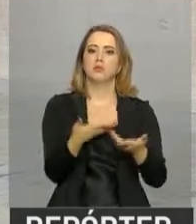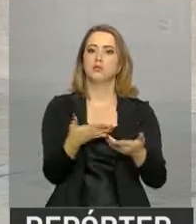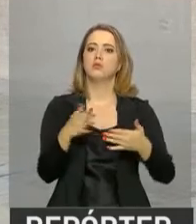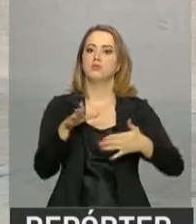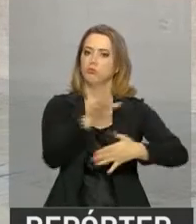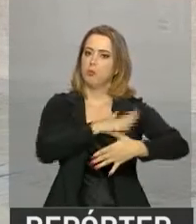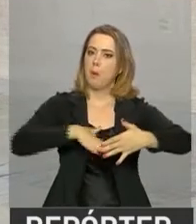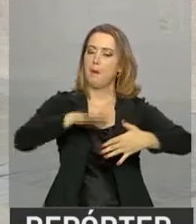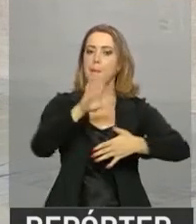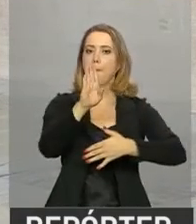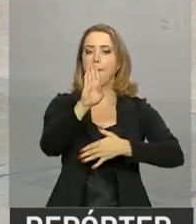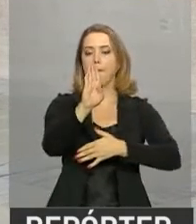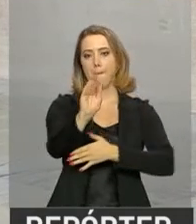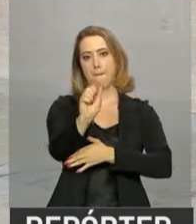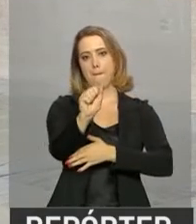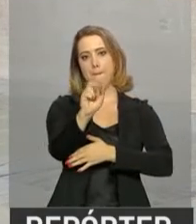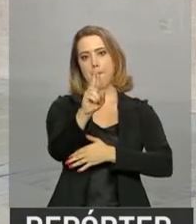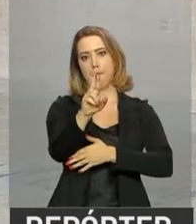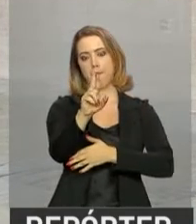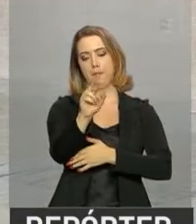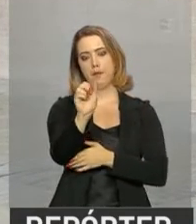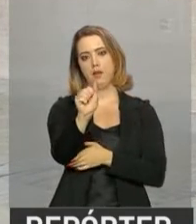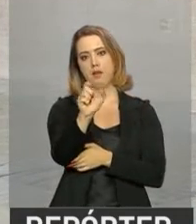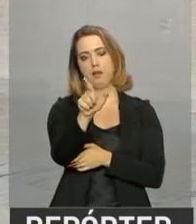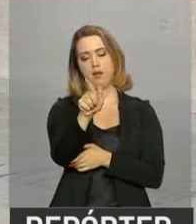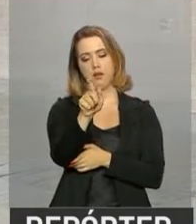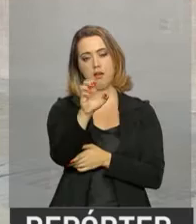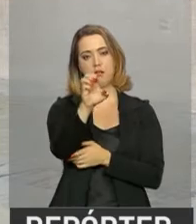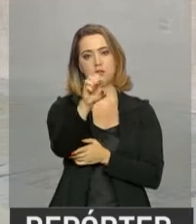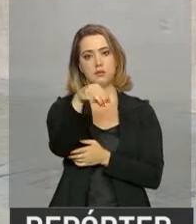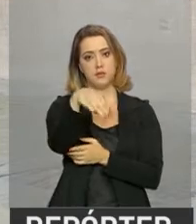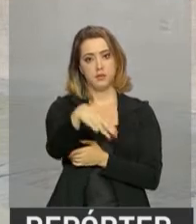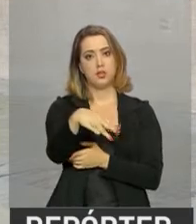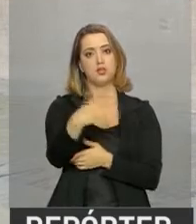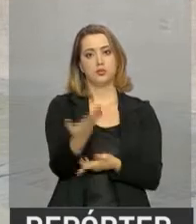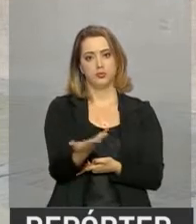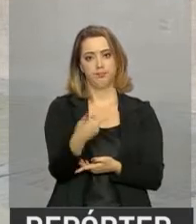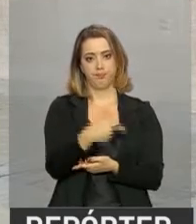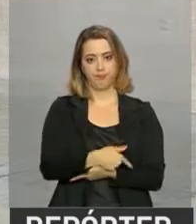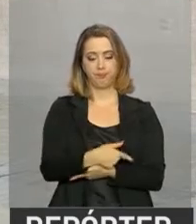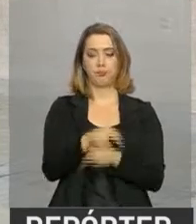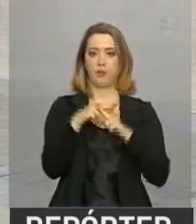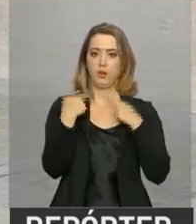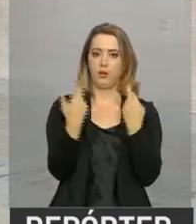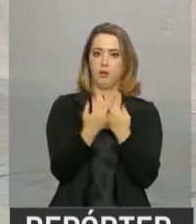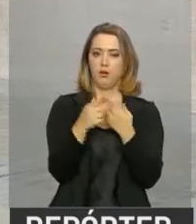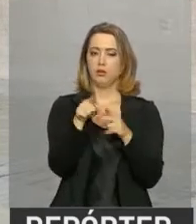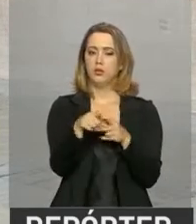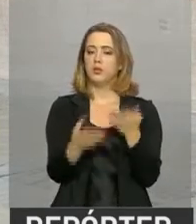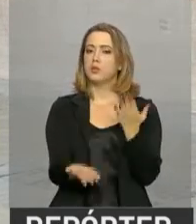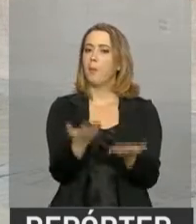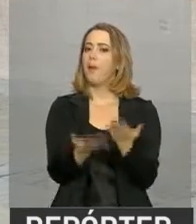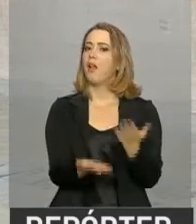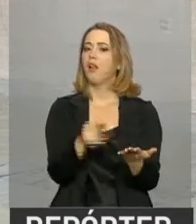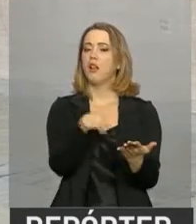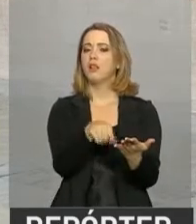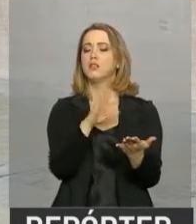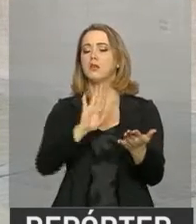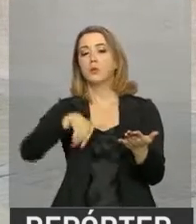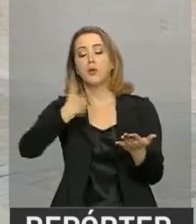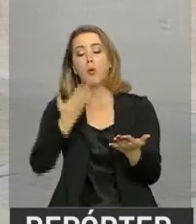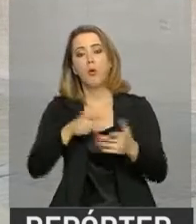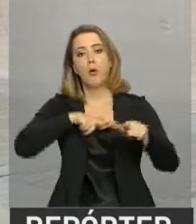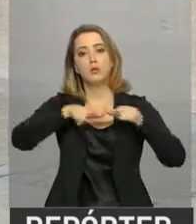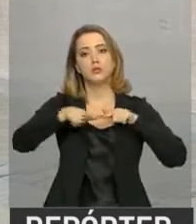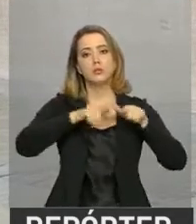expectativa aqui no palácio do planalto é de um balanço das ações que já foram colocadas em prática no decorrer deste ano e as